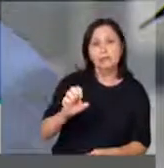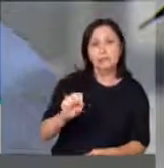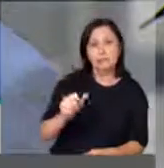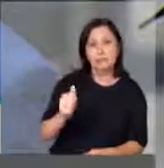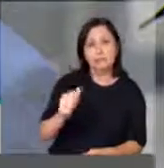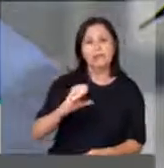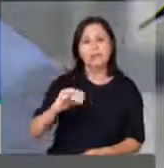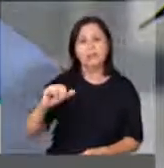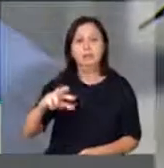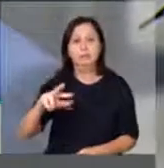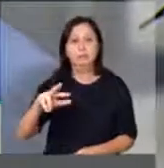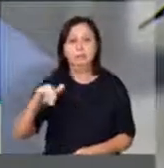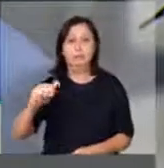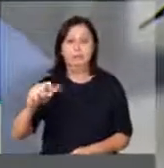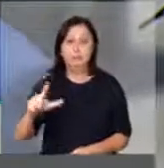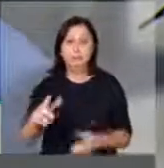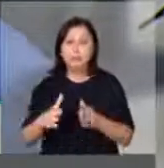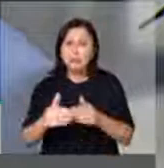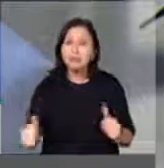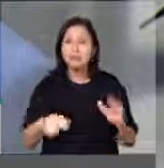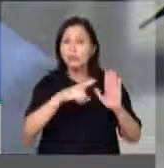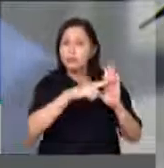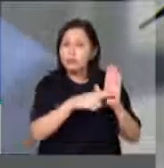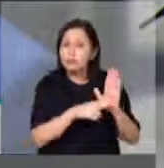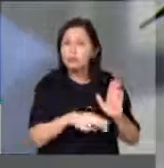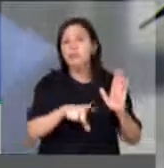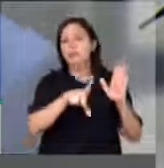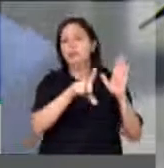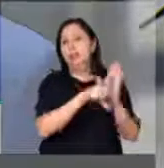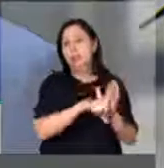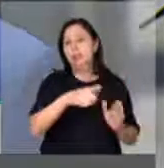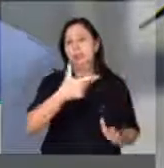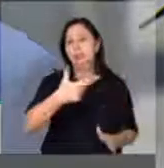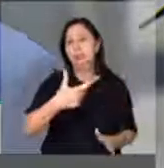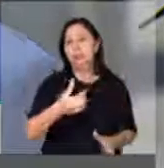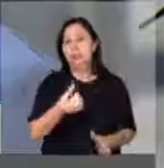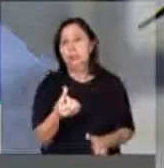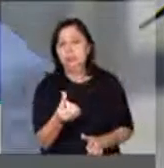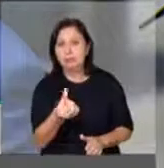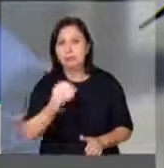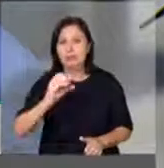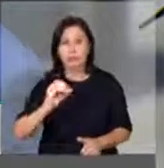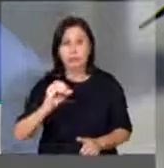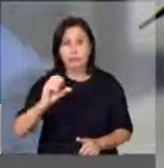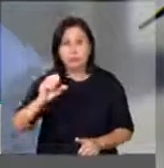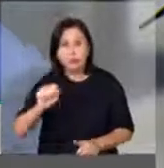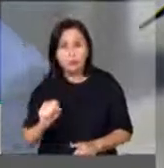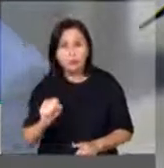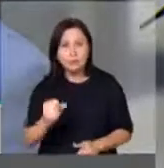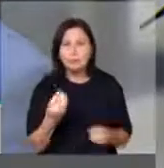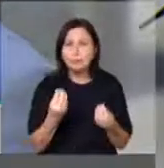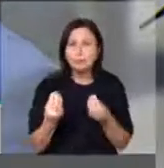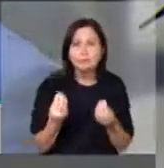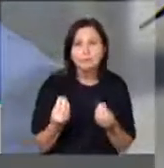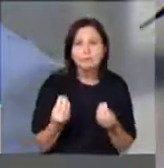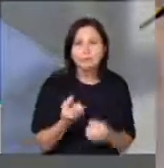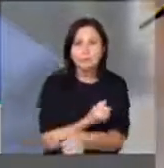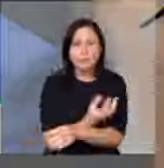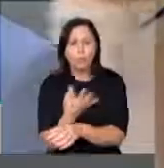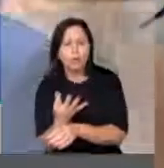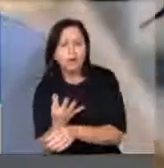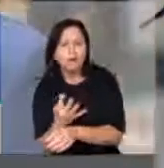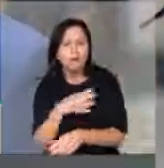Lei 12.608. A gente não pode continuar contando corpos, contando pessoas que perdem as suas